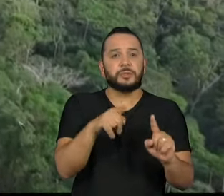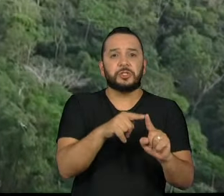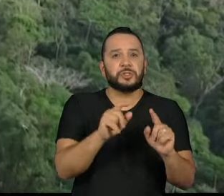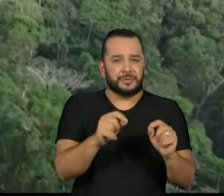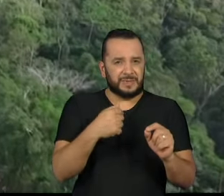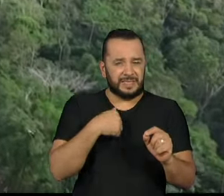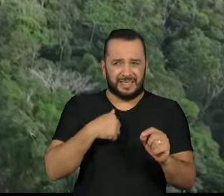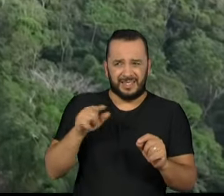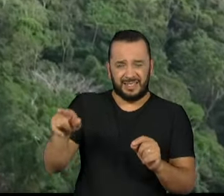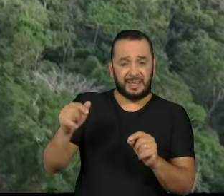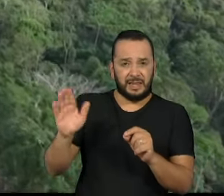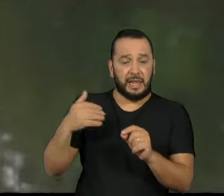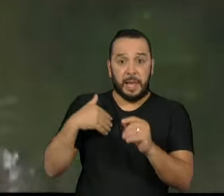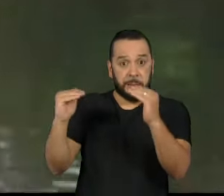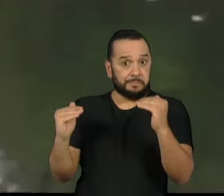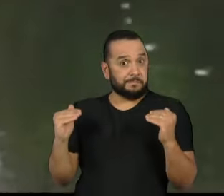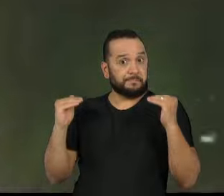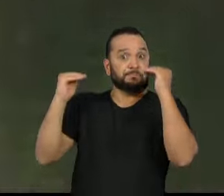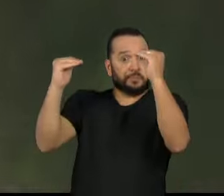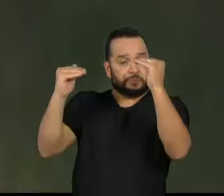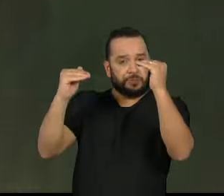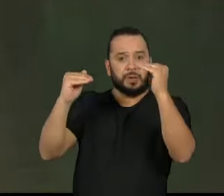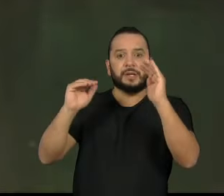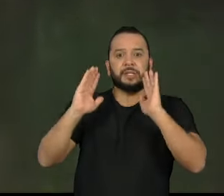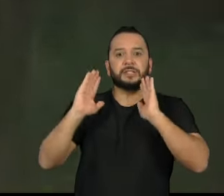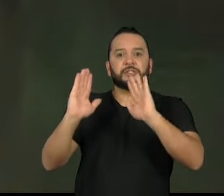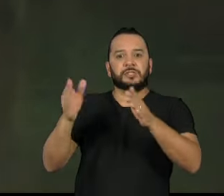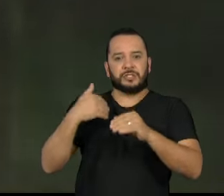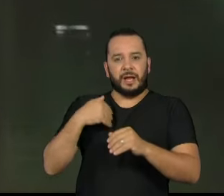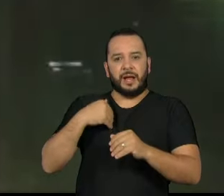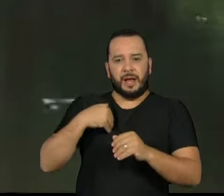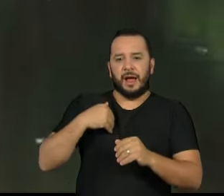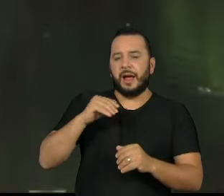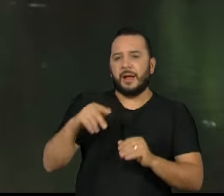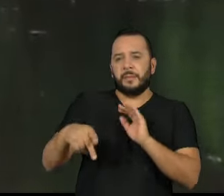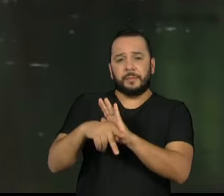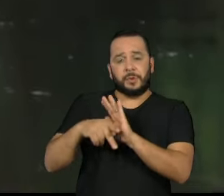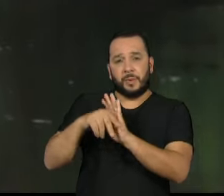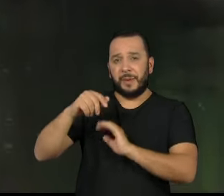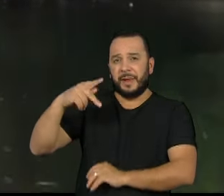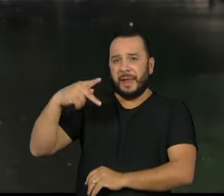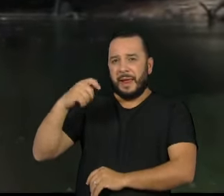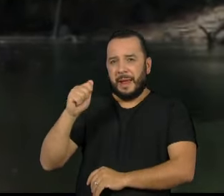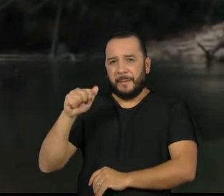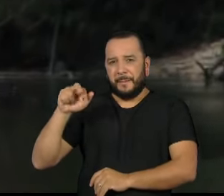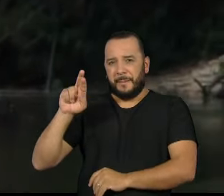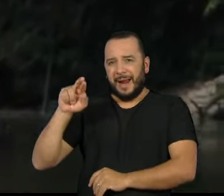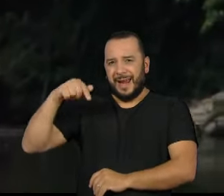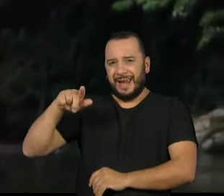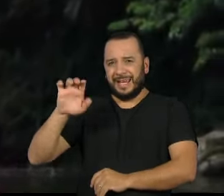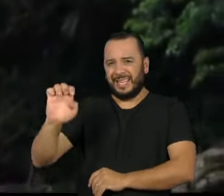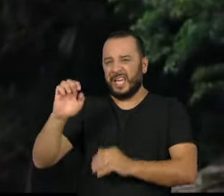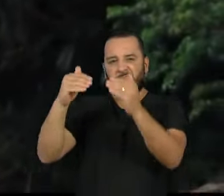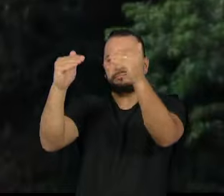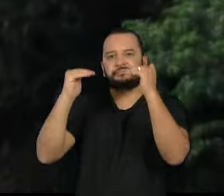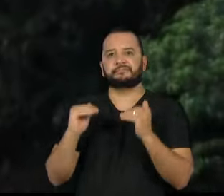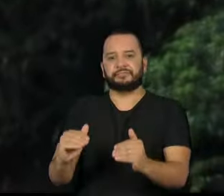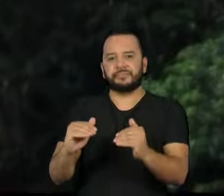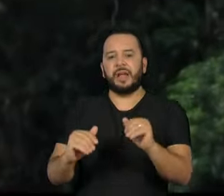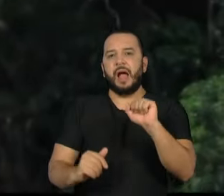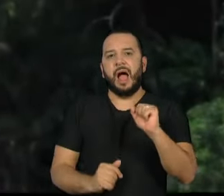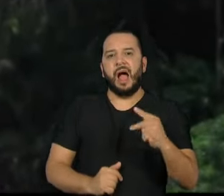rebaixar a categoria da Unidade de Conservação de Parque Nacional para a APA, Área de Proteção Ambiental,